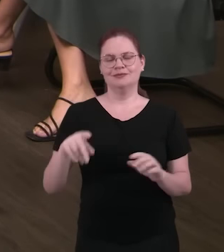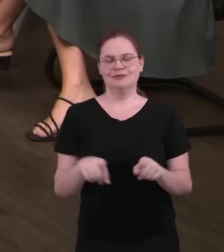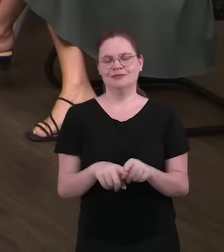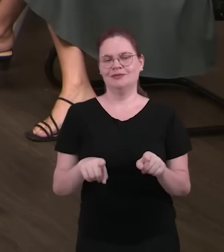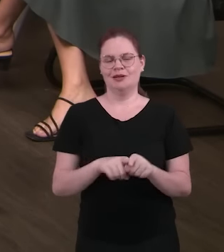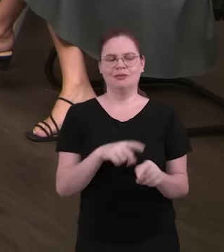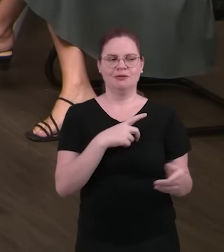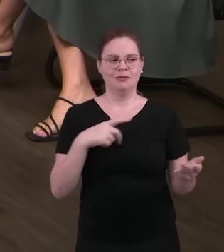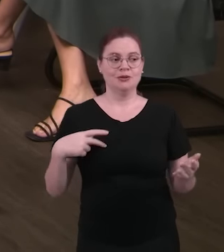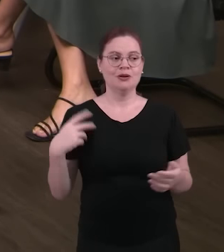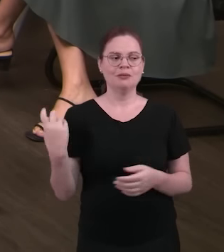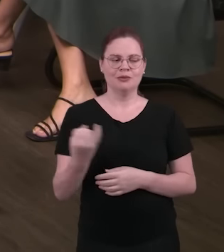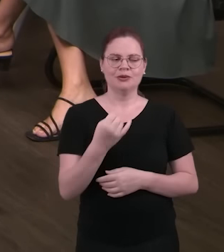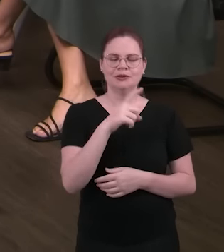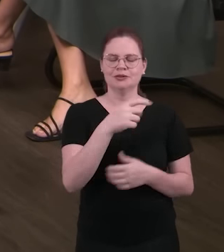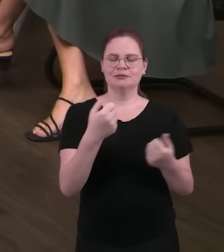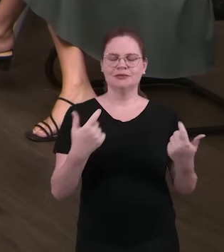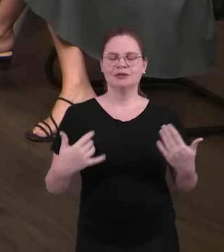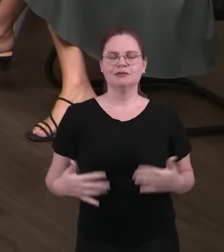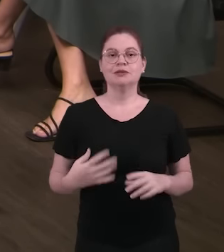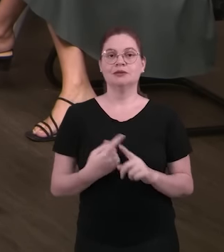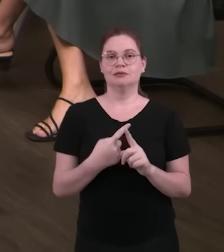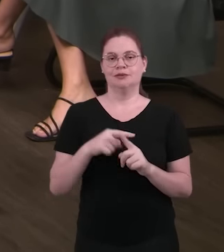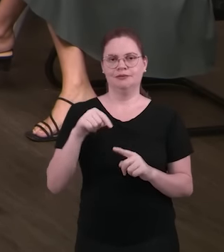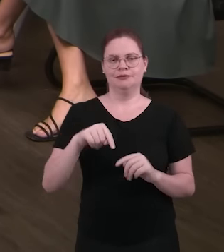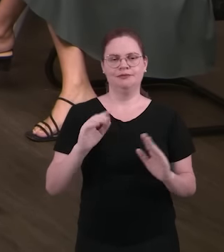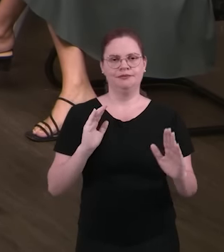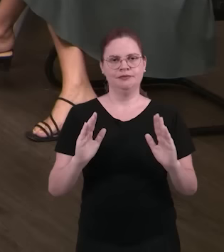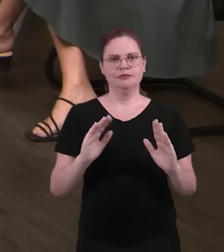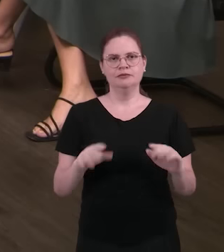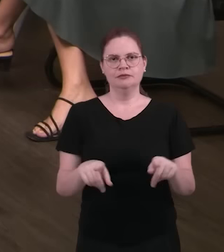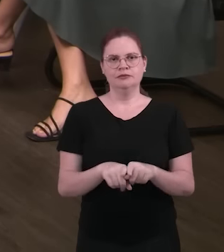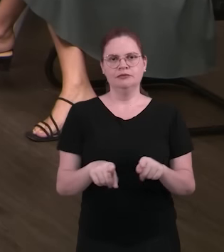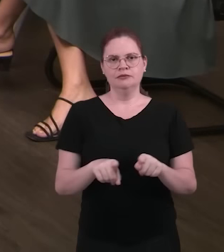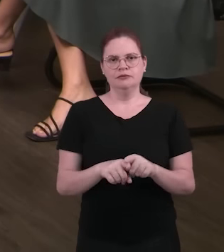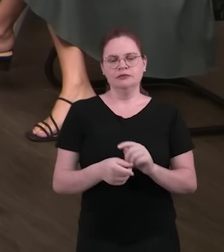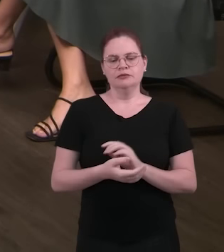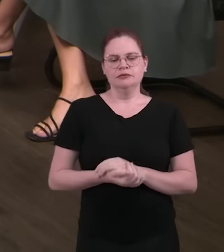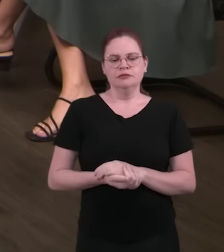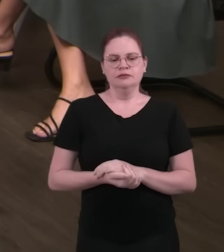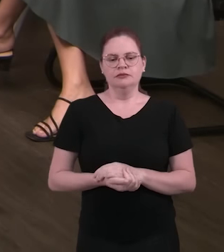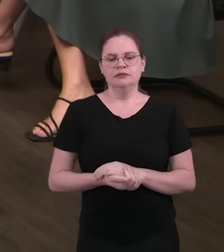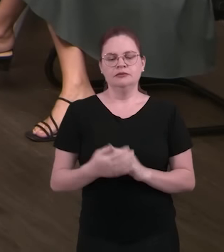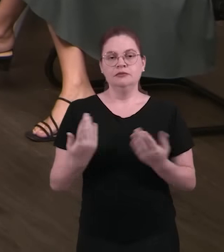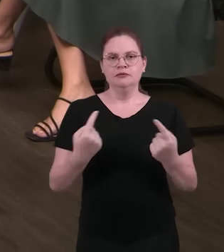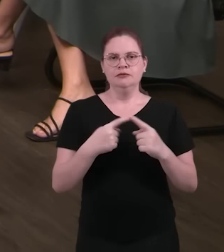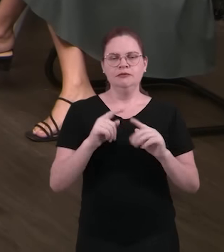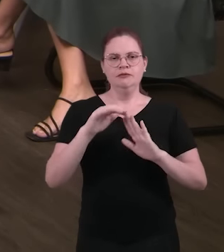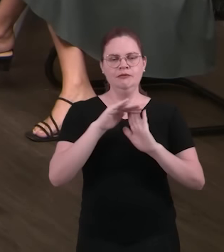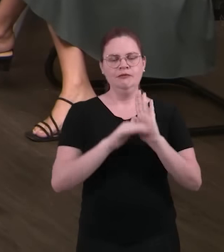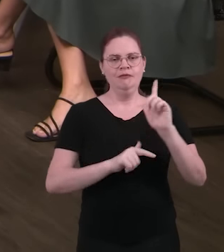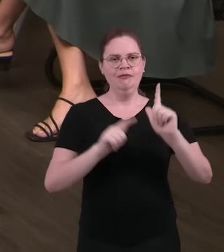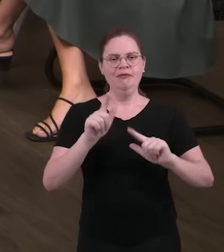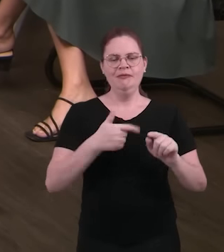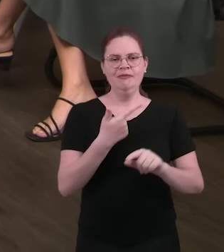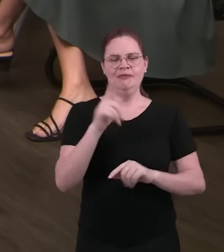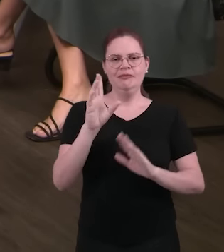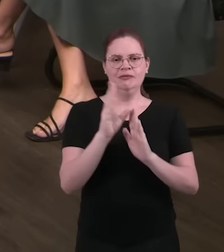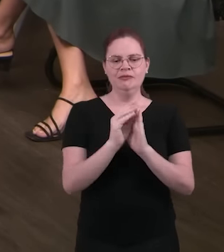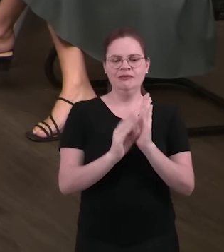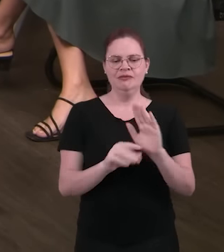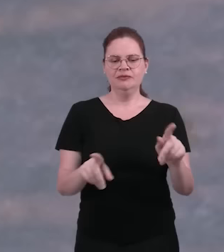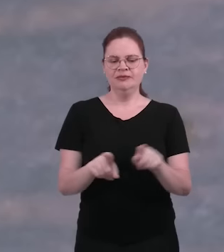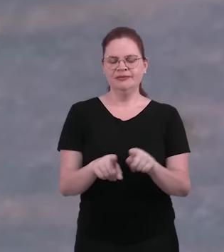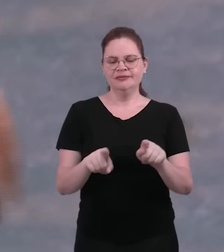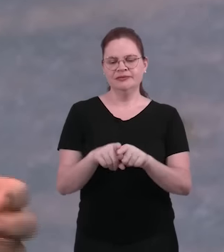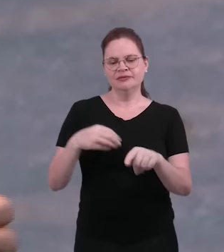importante, e esse programa, e não só essa edição, mas o programa em si e outros conteúdos